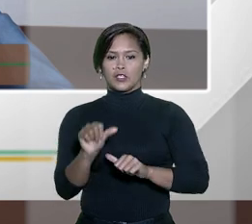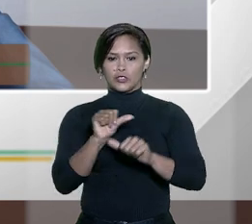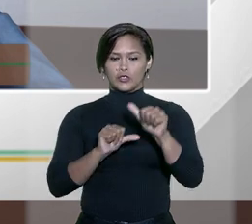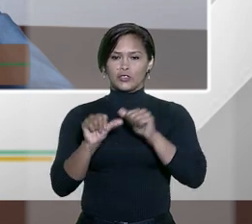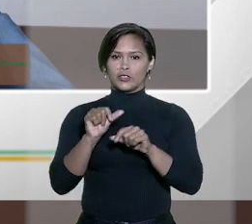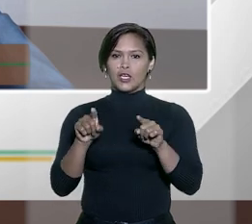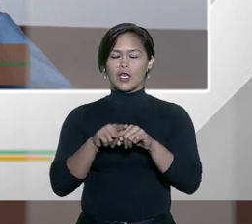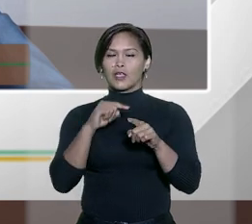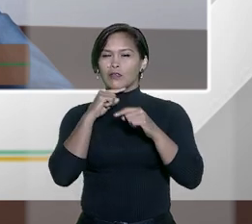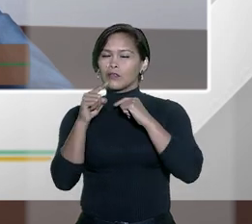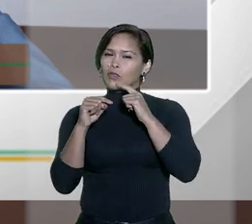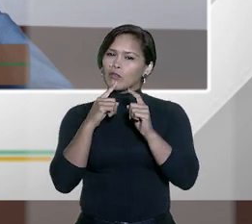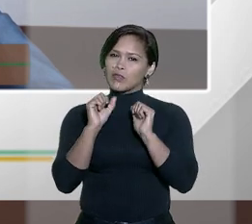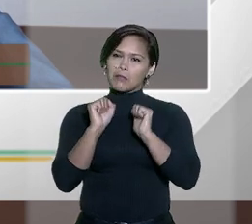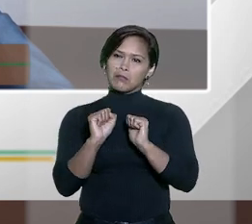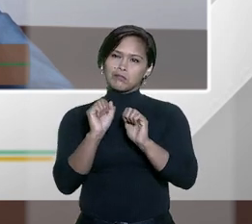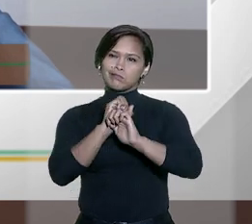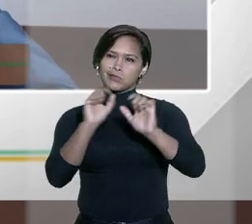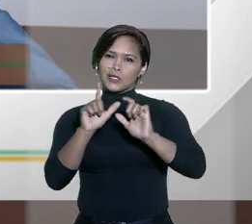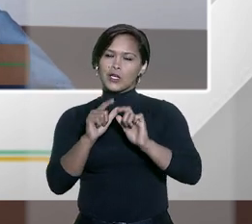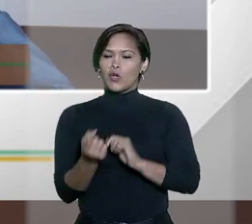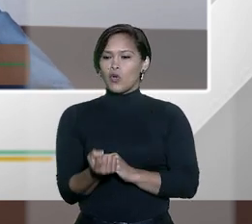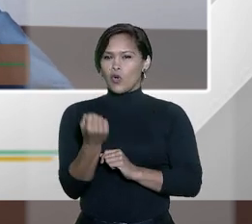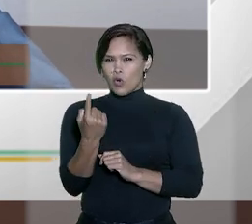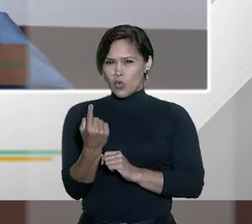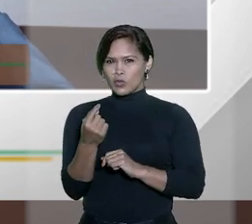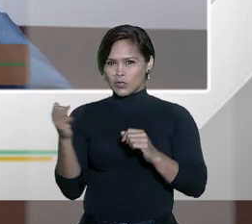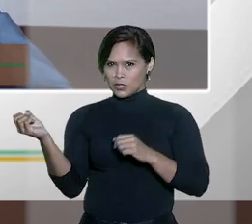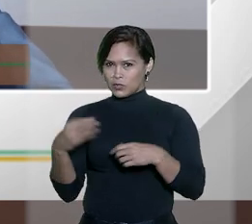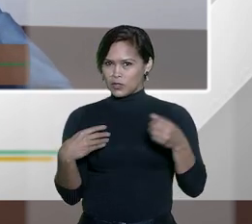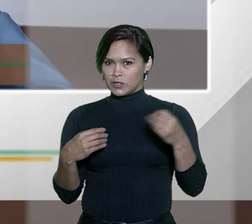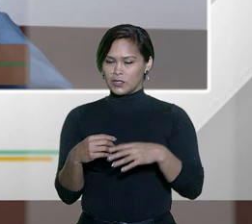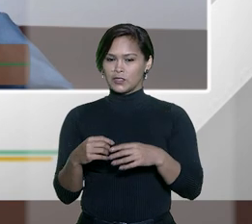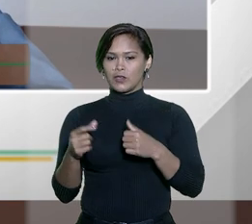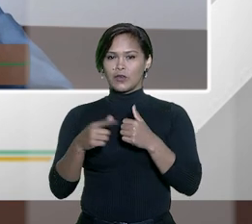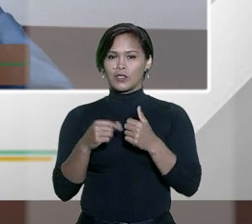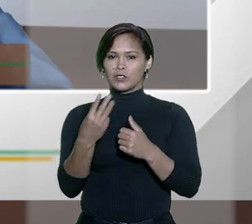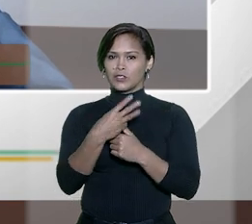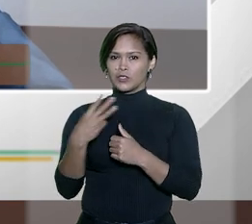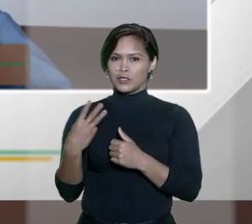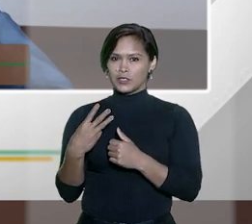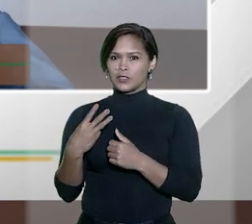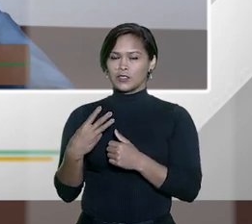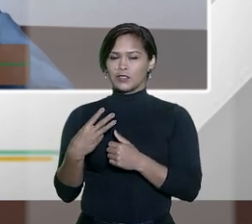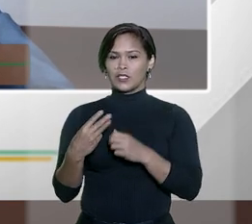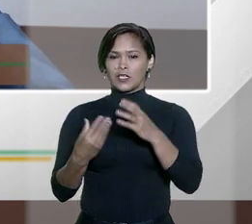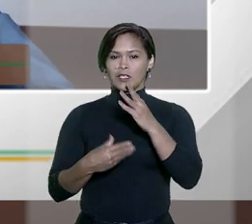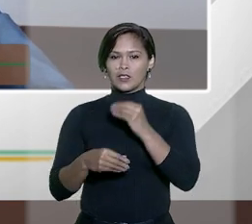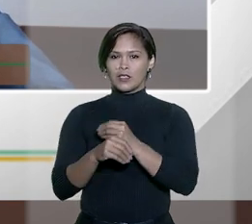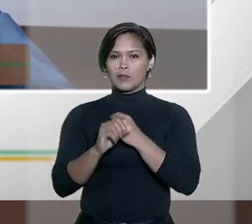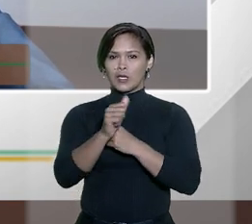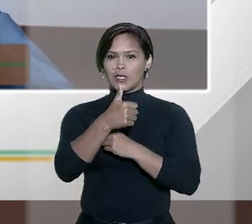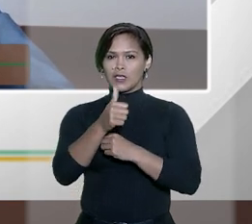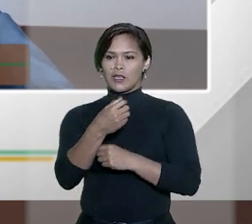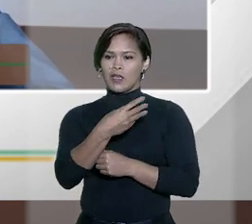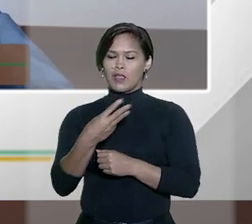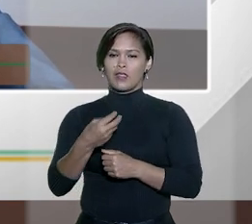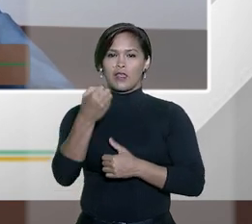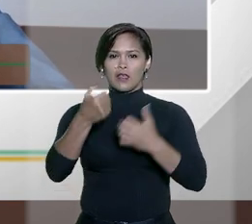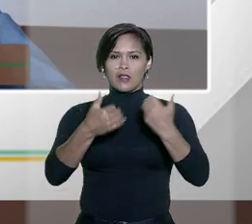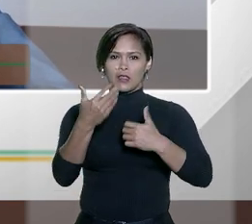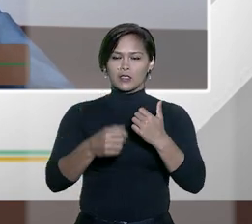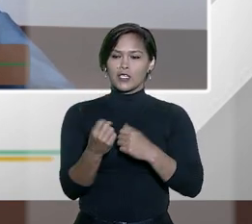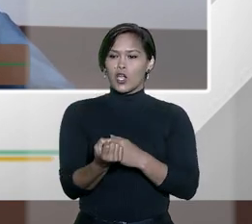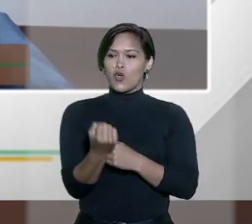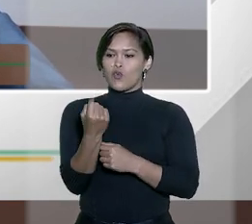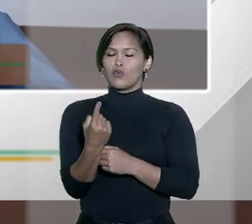Gera talvez dúvida a expressão, né, uma única atualização. Então, no artigo 3º da emenda 113, se